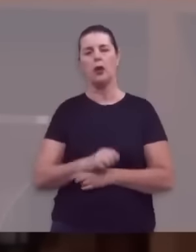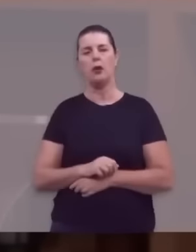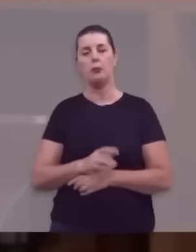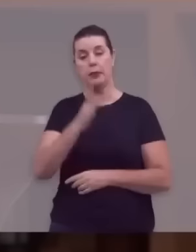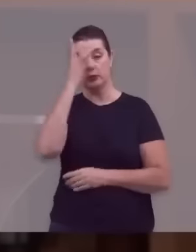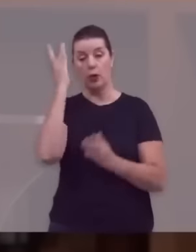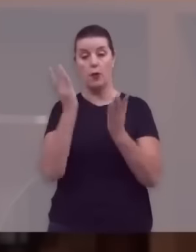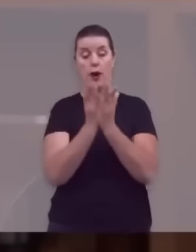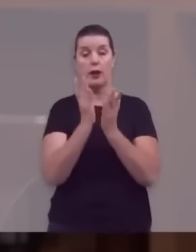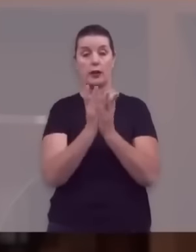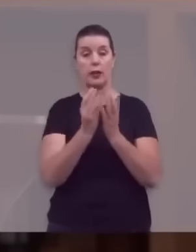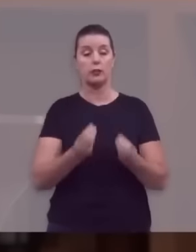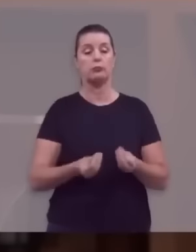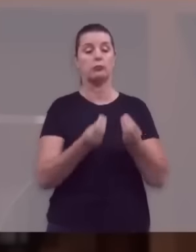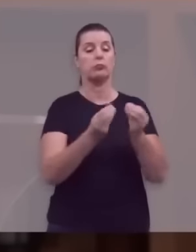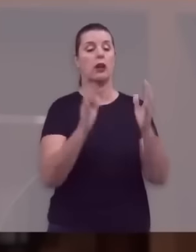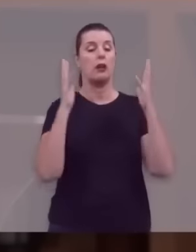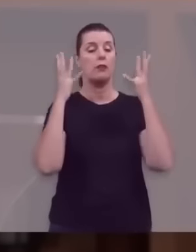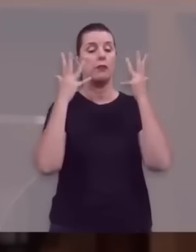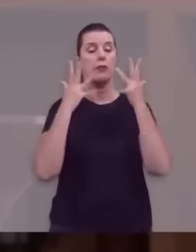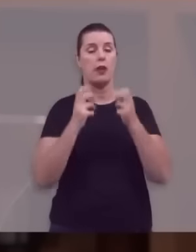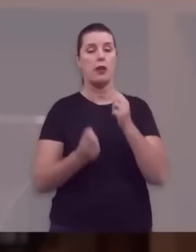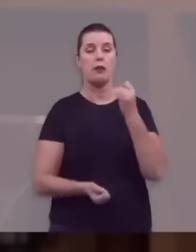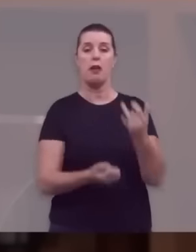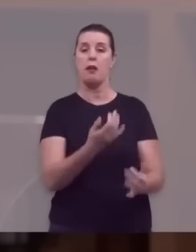feras crucificados queimados